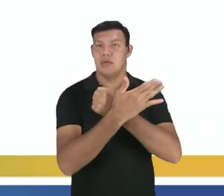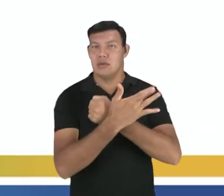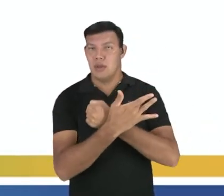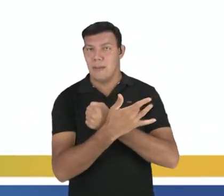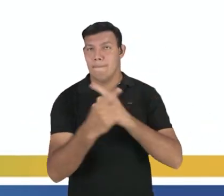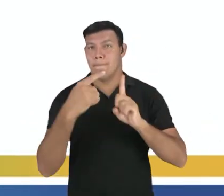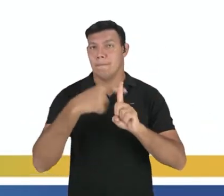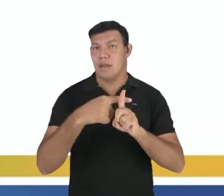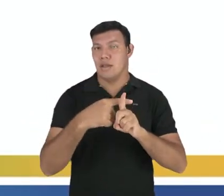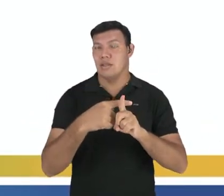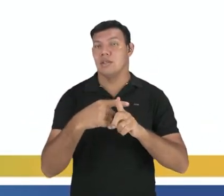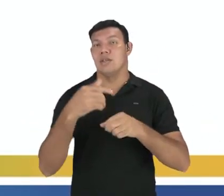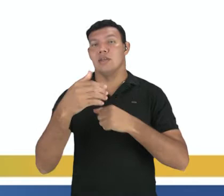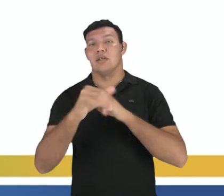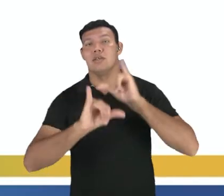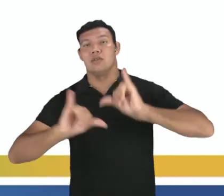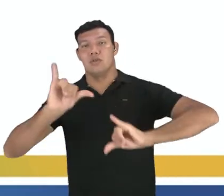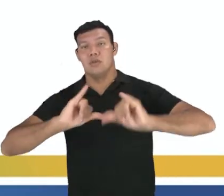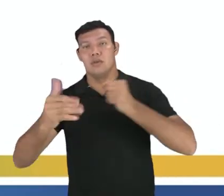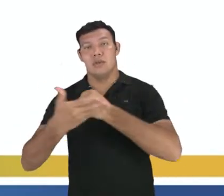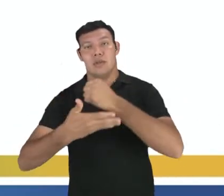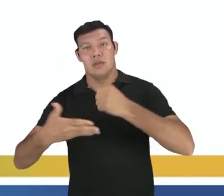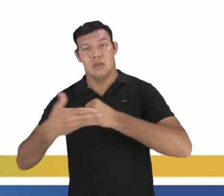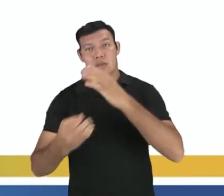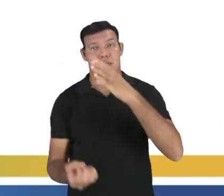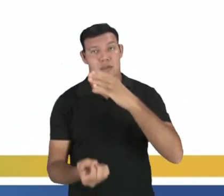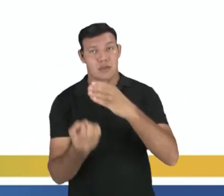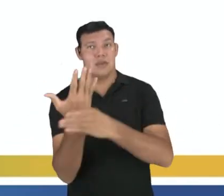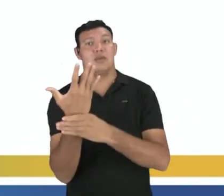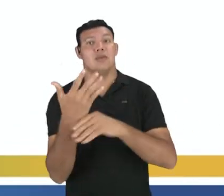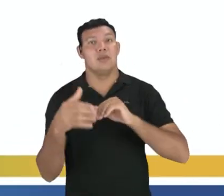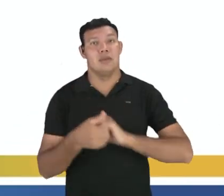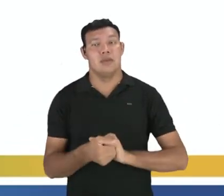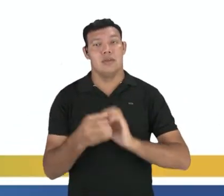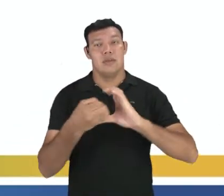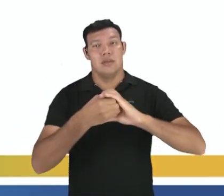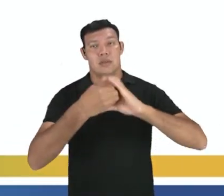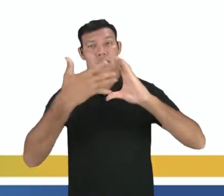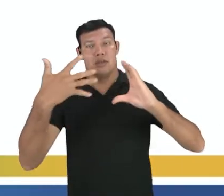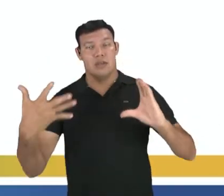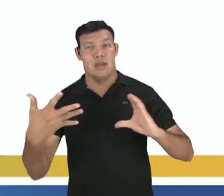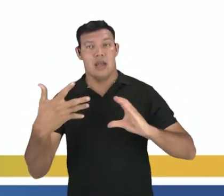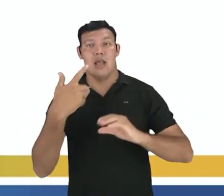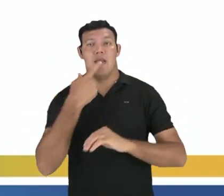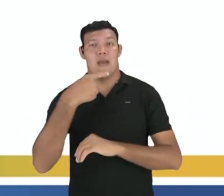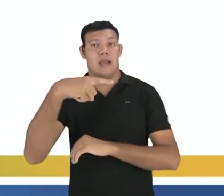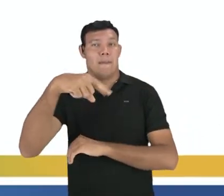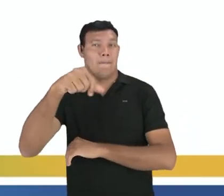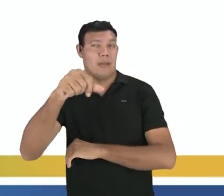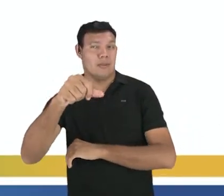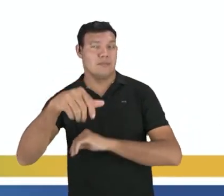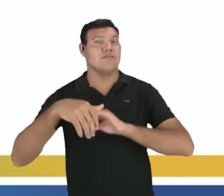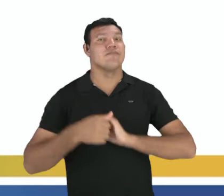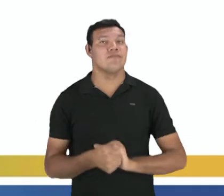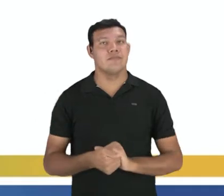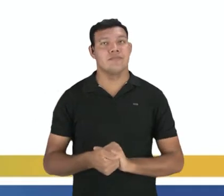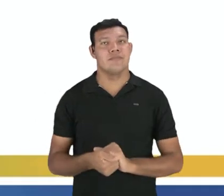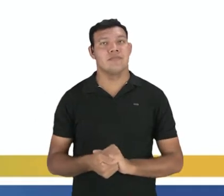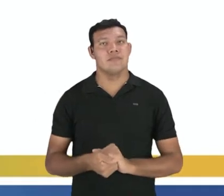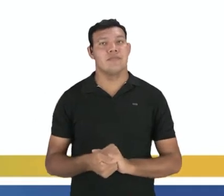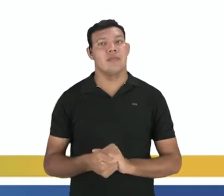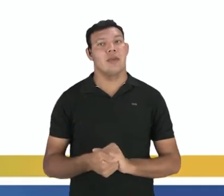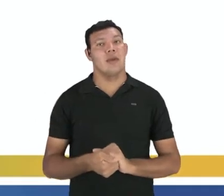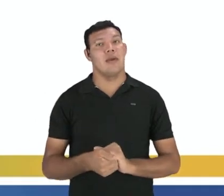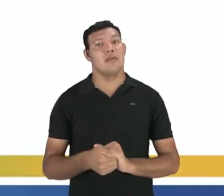substância básica, tendo como resultado a formação de uma substância com característica salina, que aí a gente tem a obtenção do sal, e